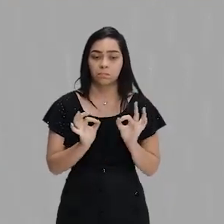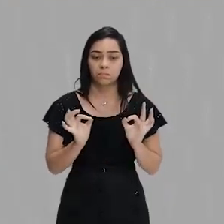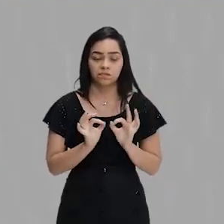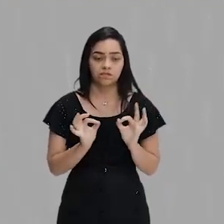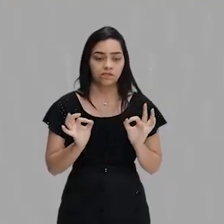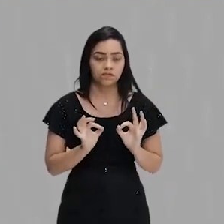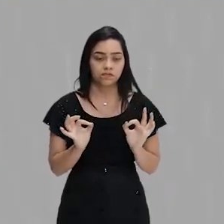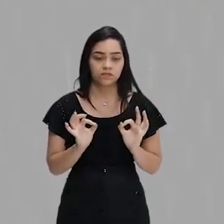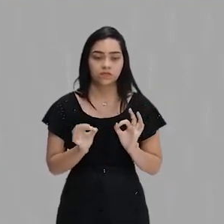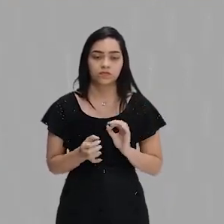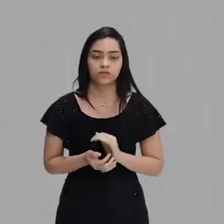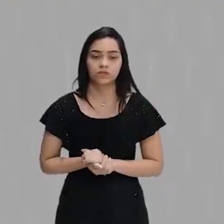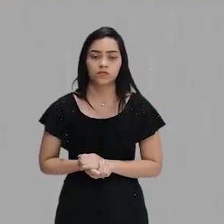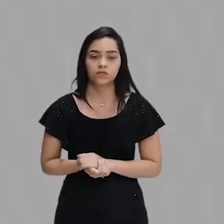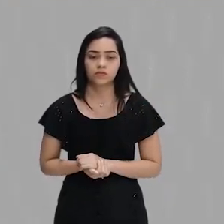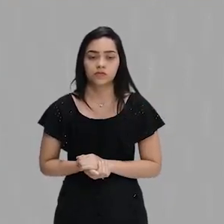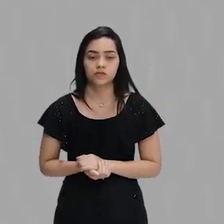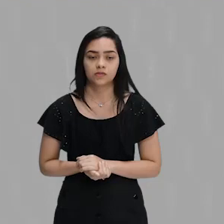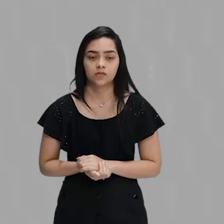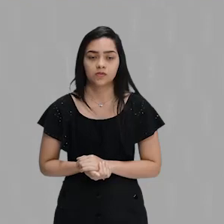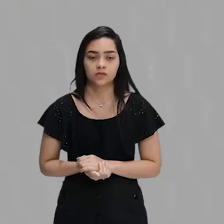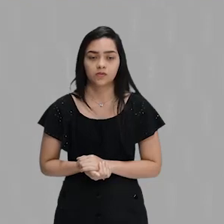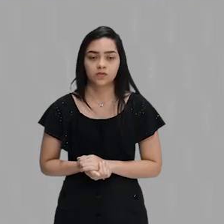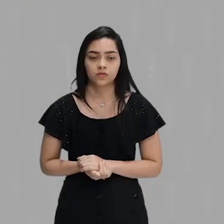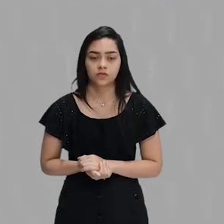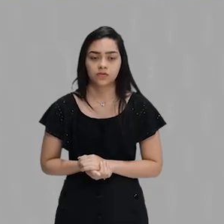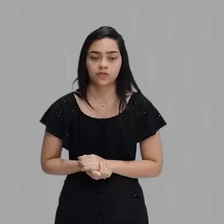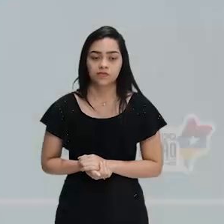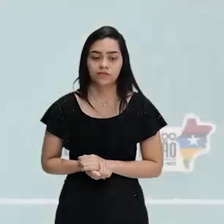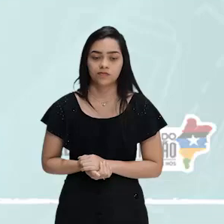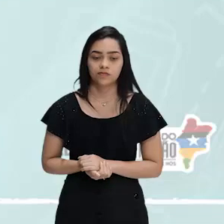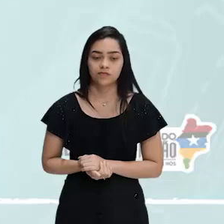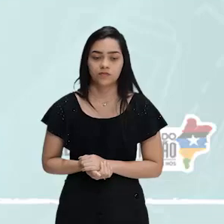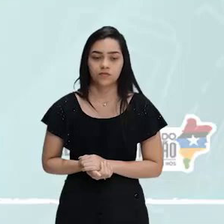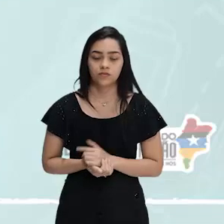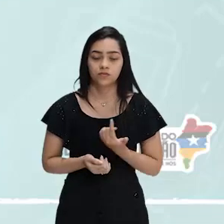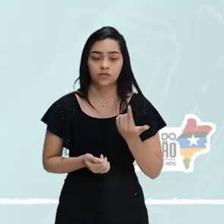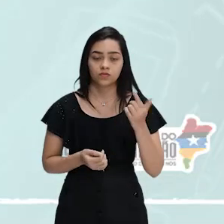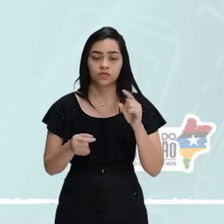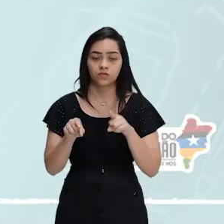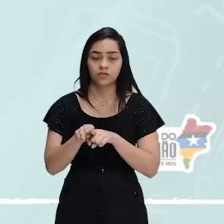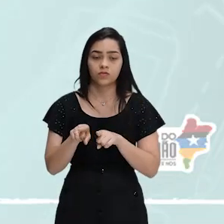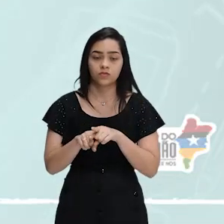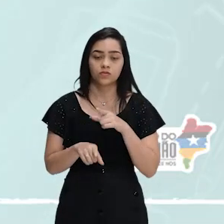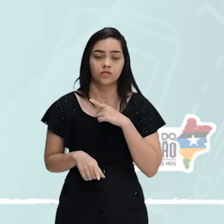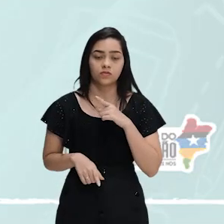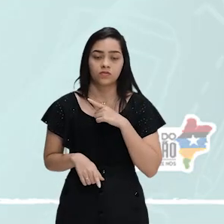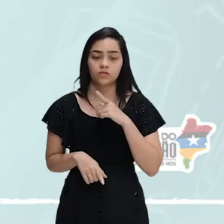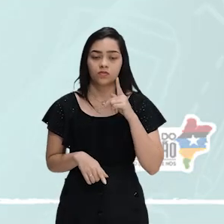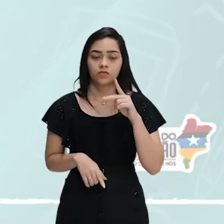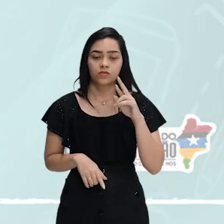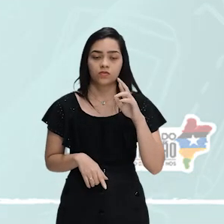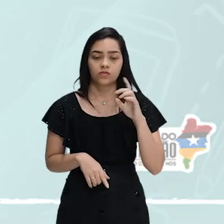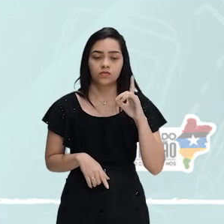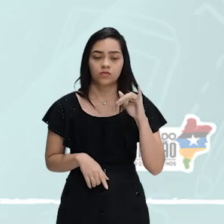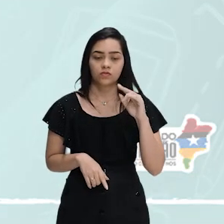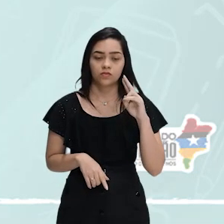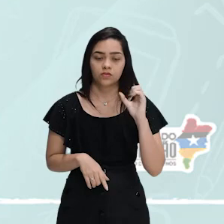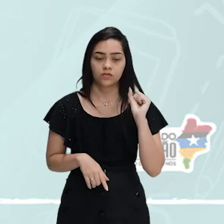nem beneficiadas e nem prejudicadas com esse tipo de relação. Um outro tipo de relação ecológica, pessoal, é